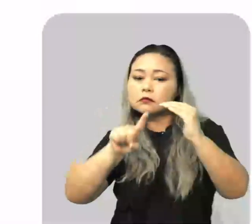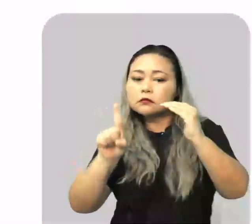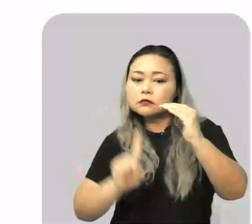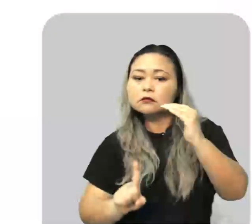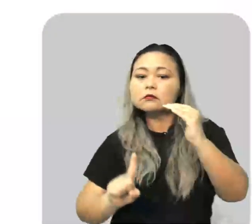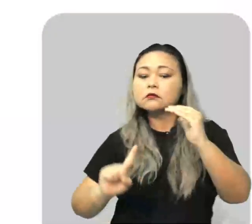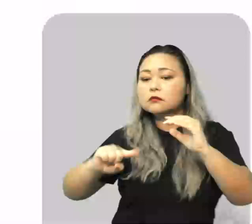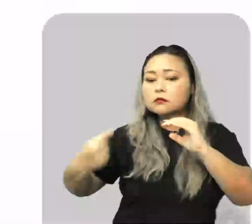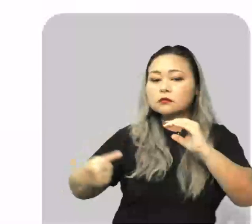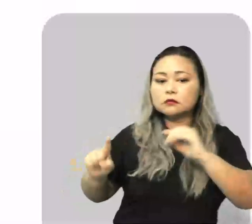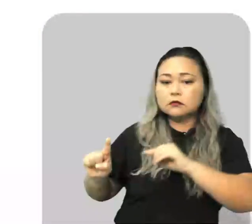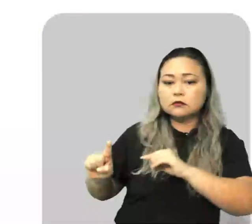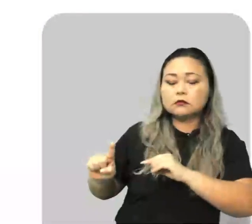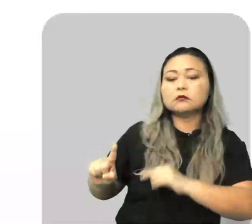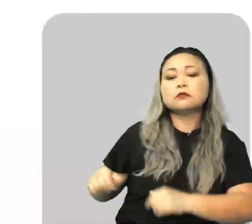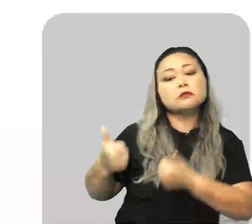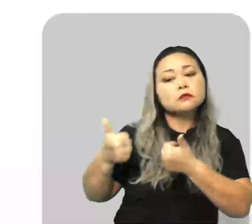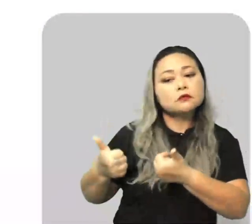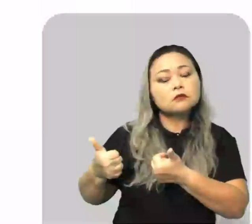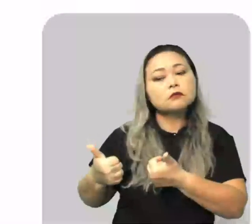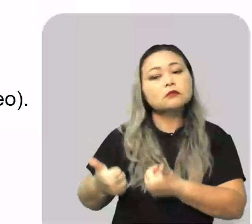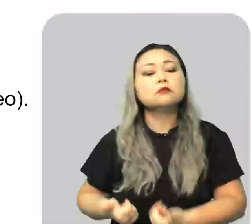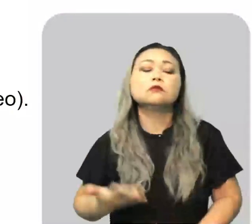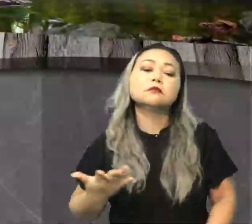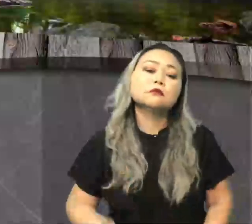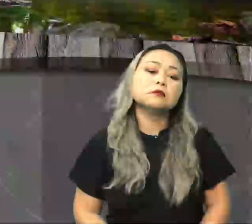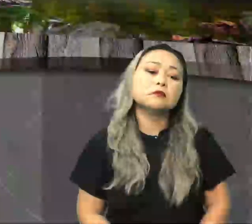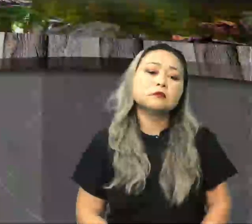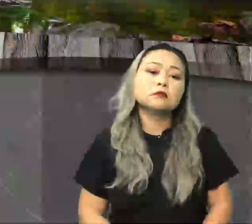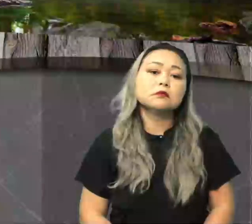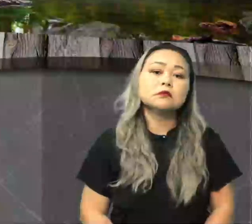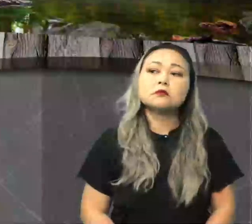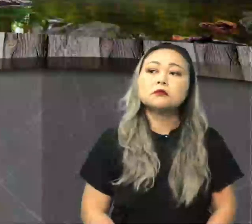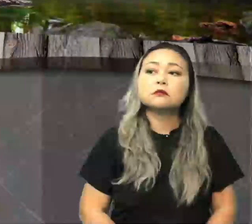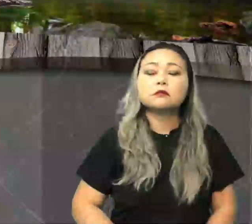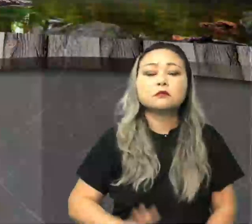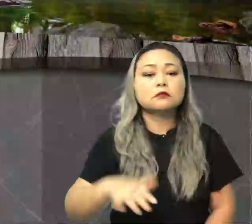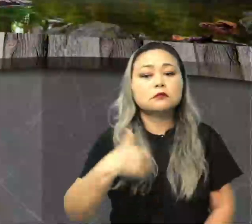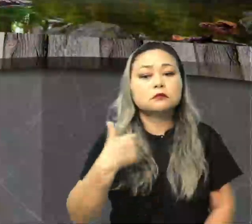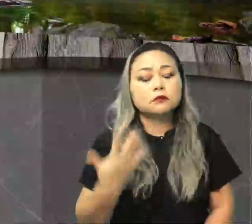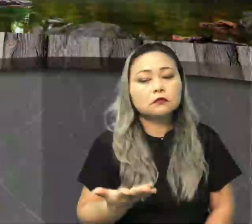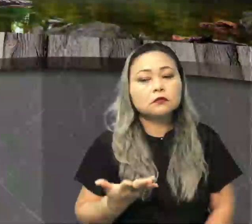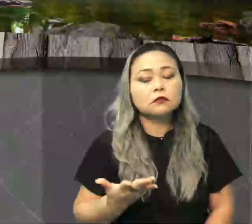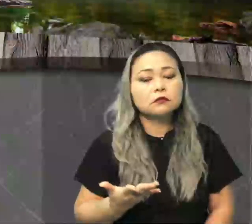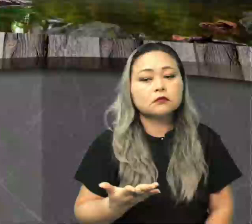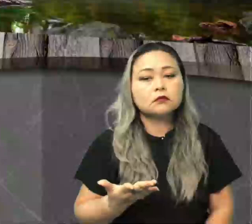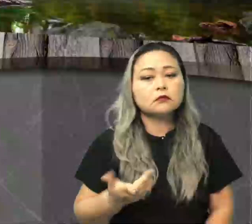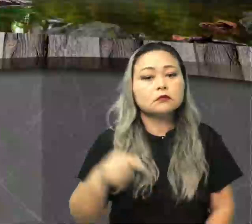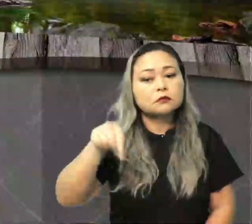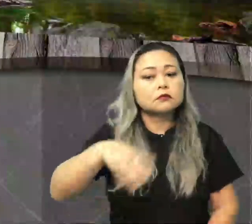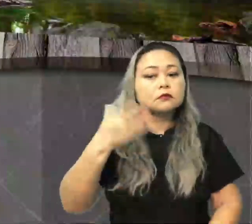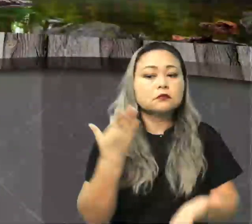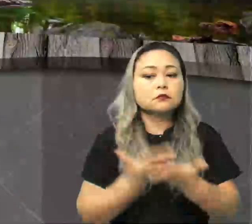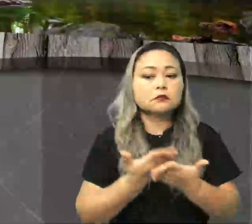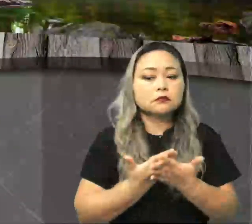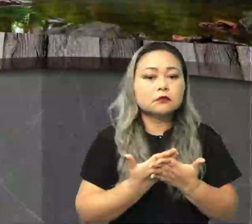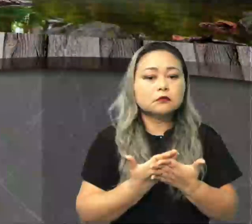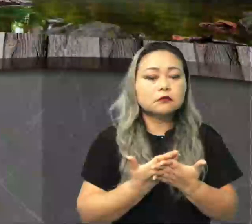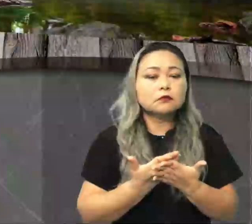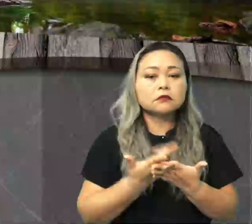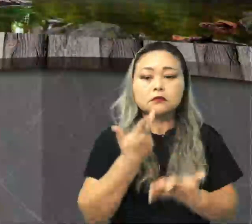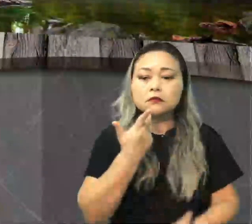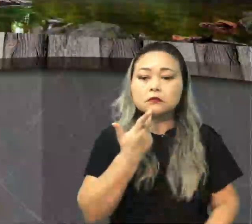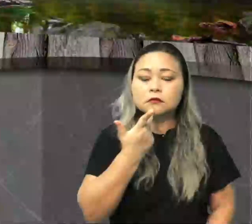transcriptase reversa ali presente, tá bom? Galera, então, nesta aula, tá? A